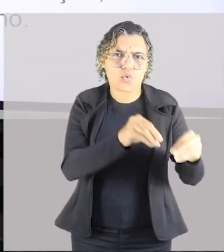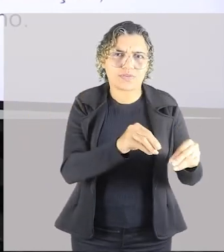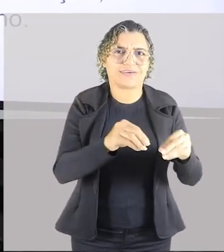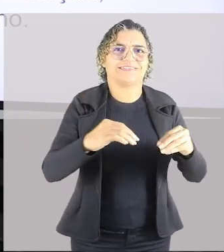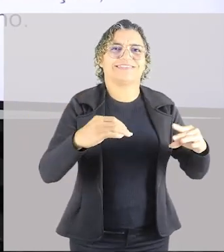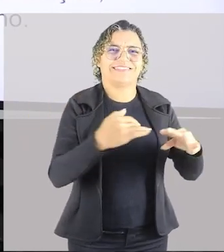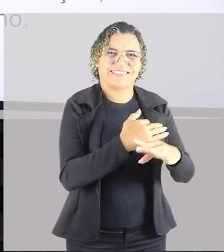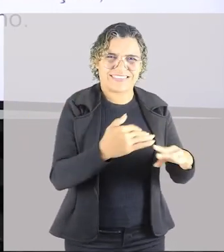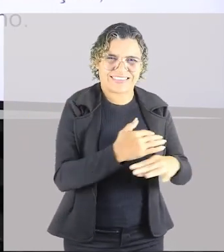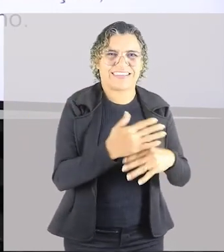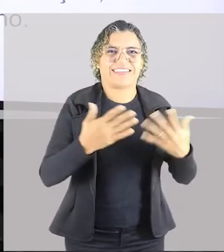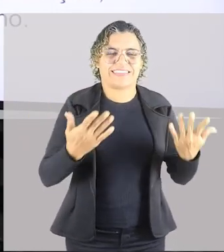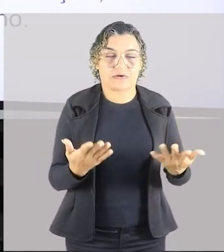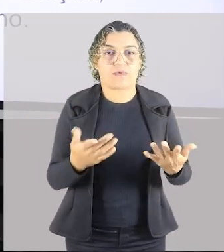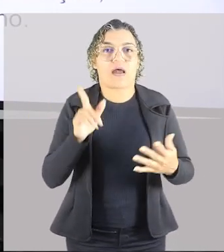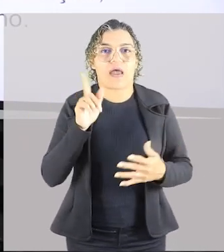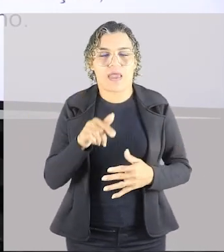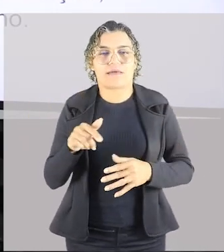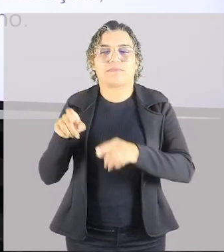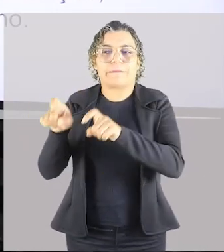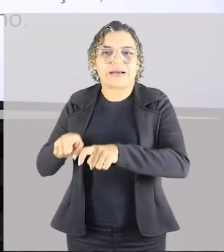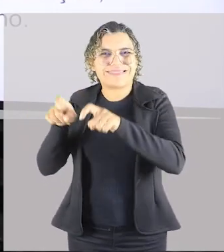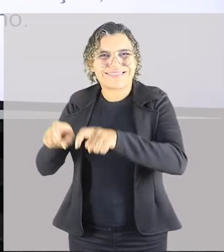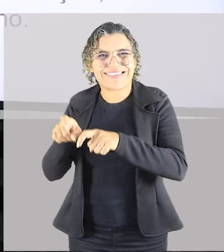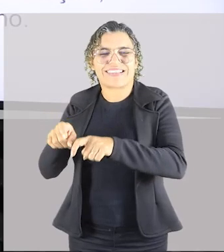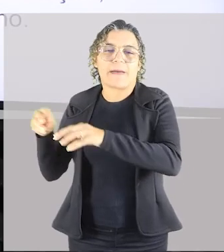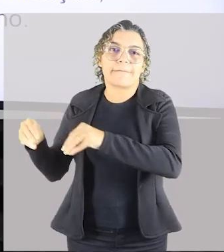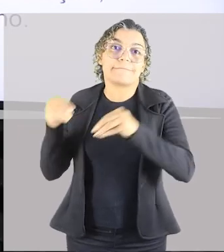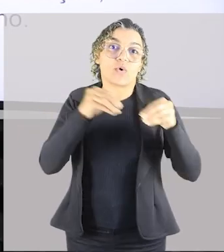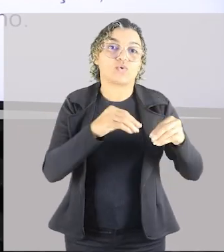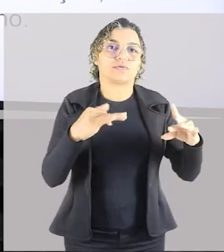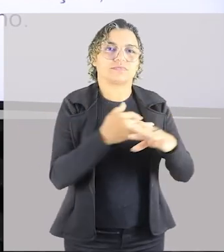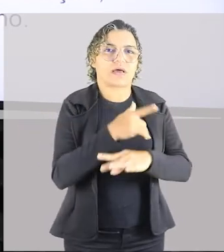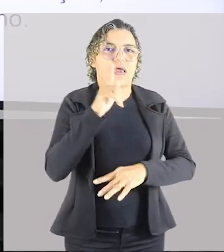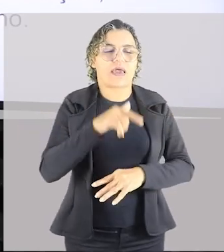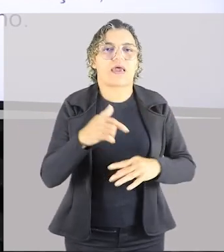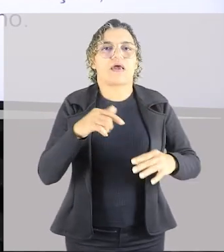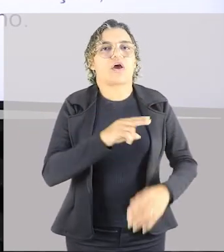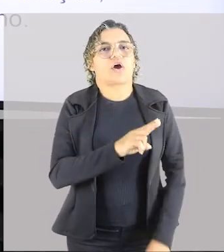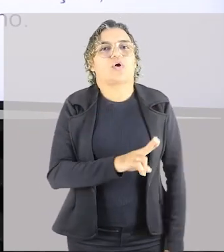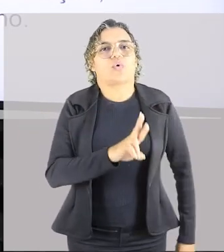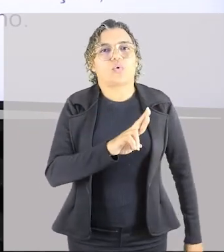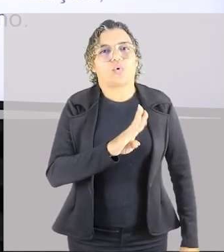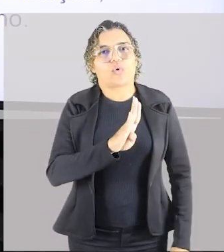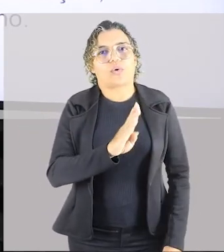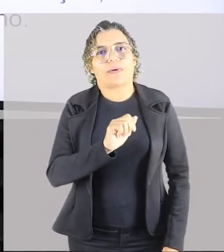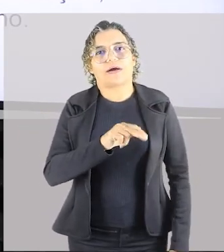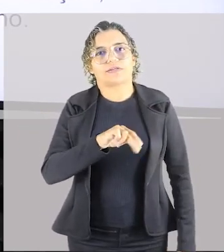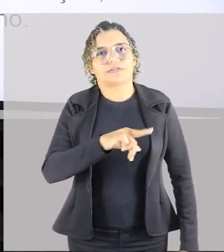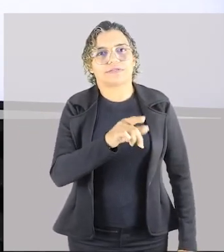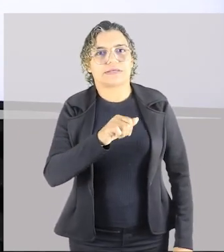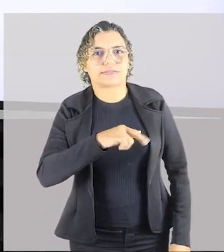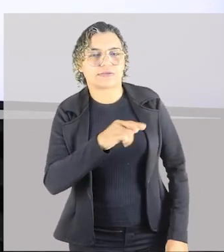êxodo rural, beleza? E o resultado, urbanização. Fechou? Vamos